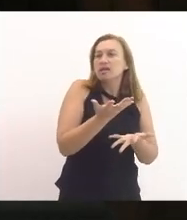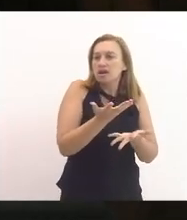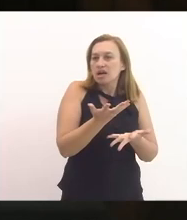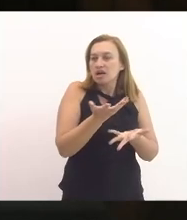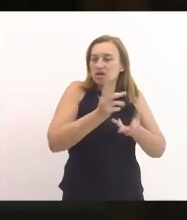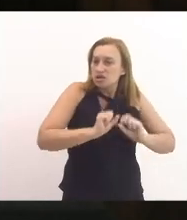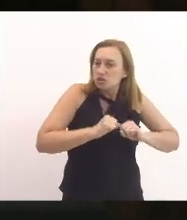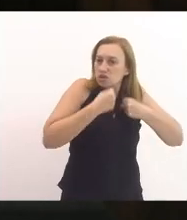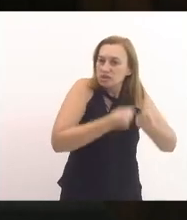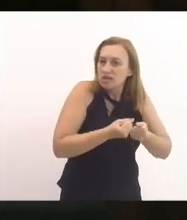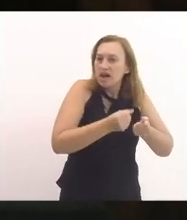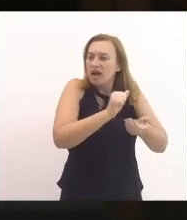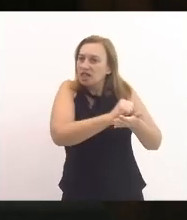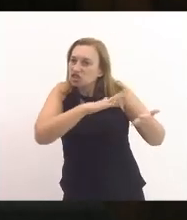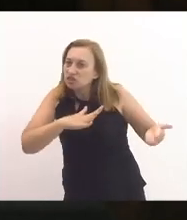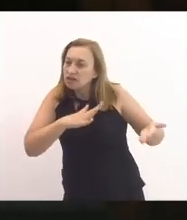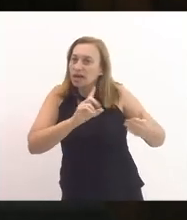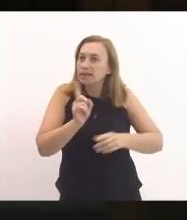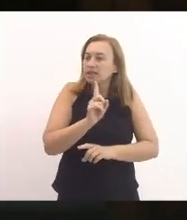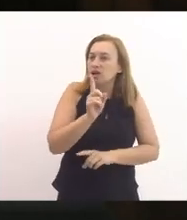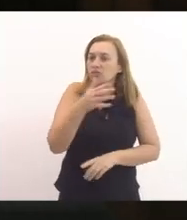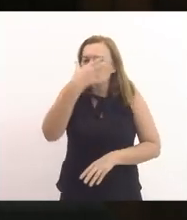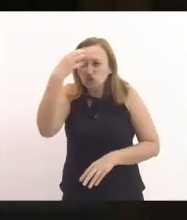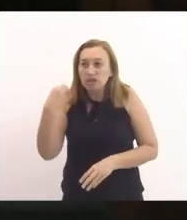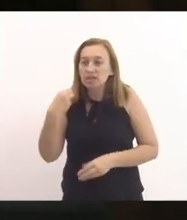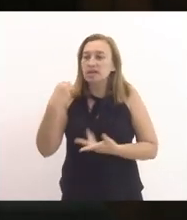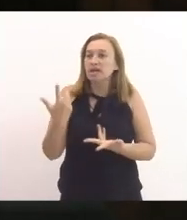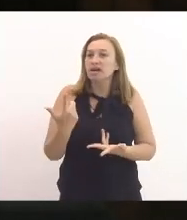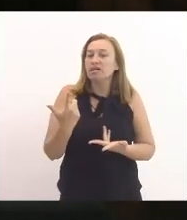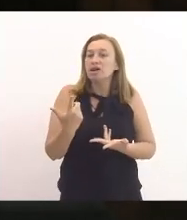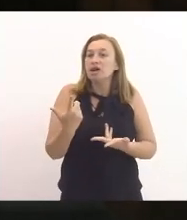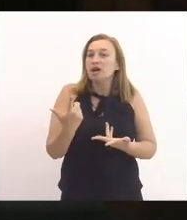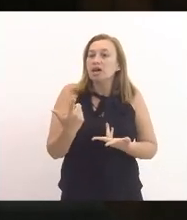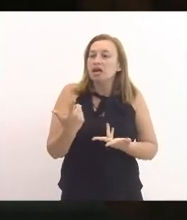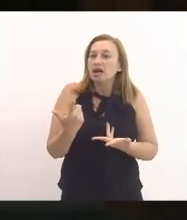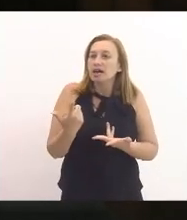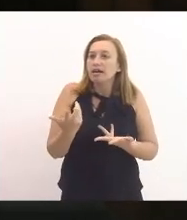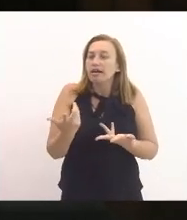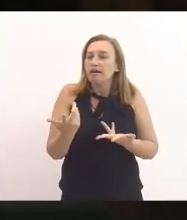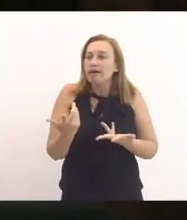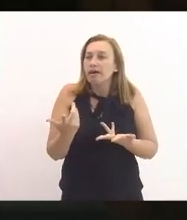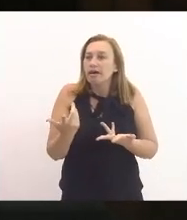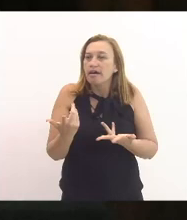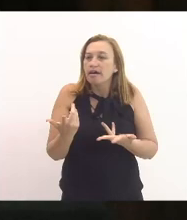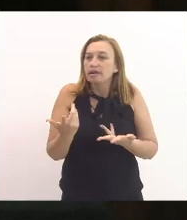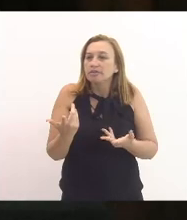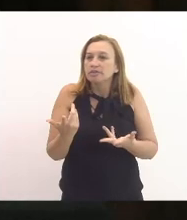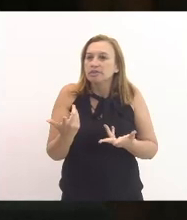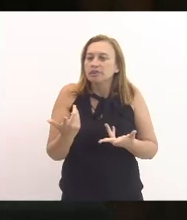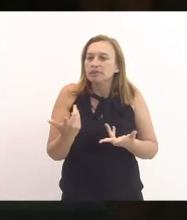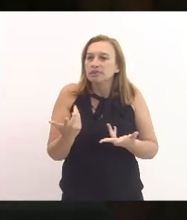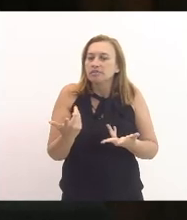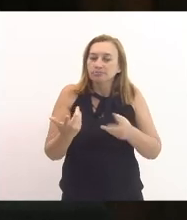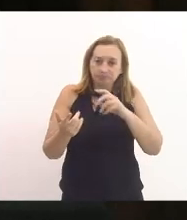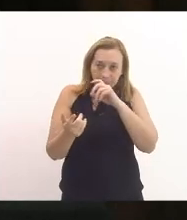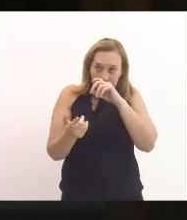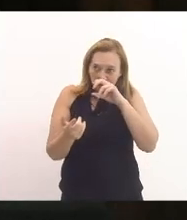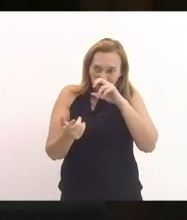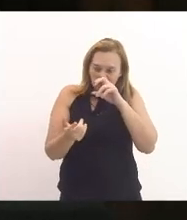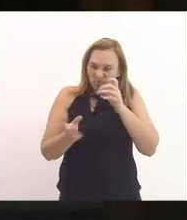né reforçar antiguidade e não esquecendo que esse essa essa discricionariedade